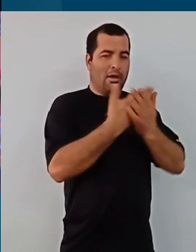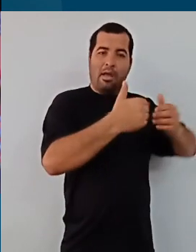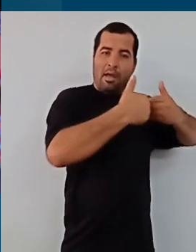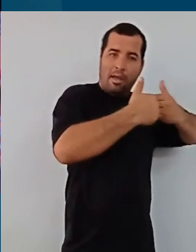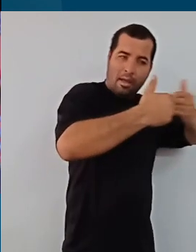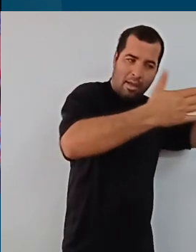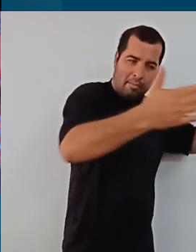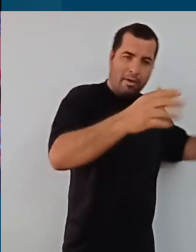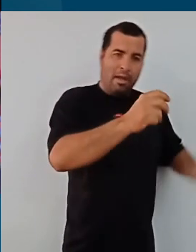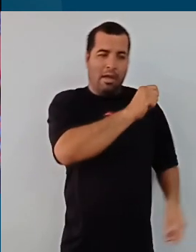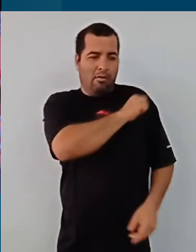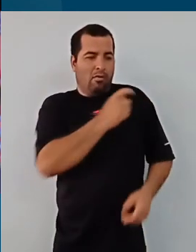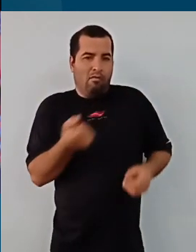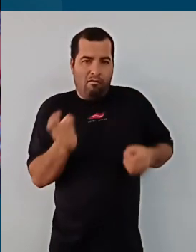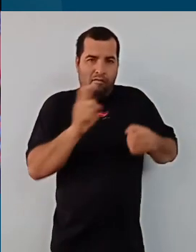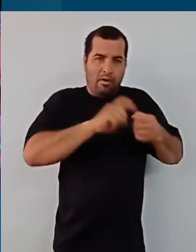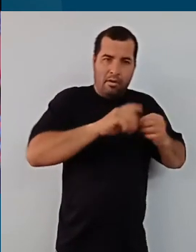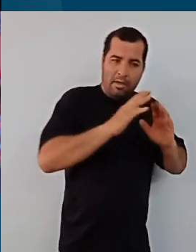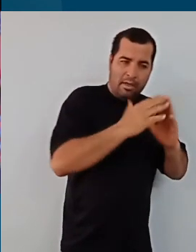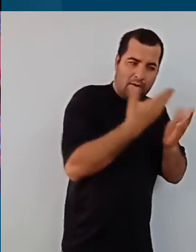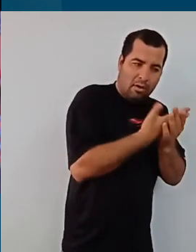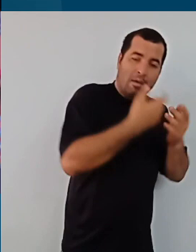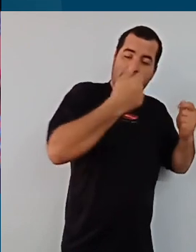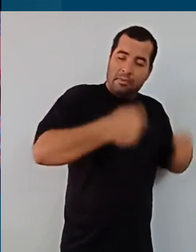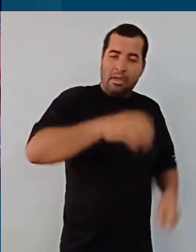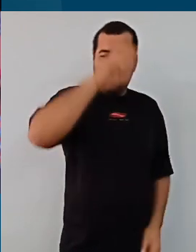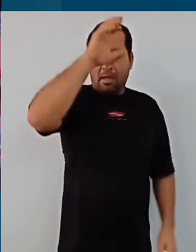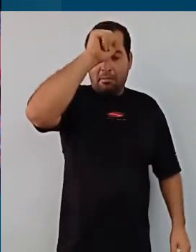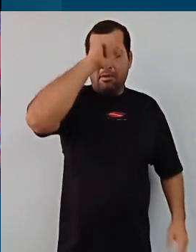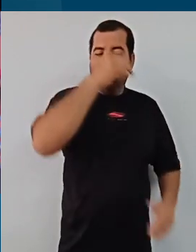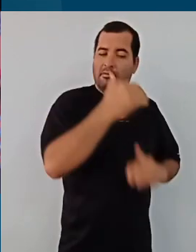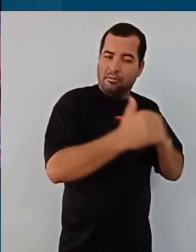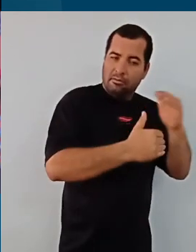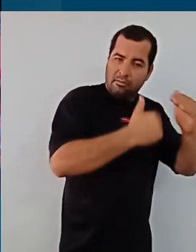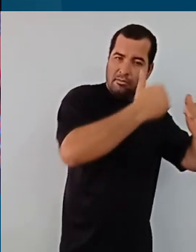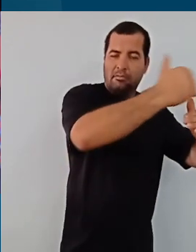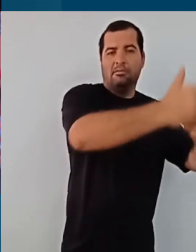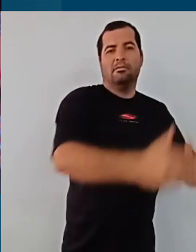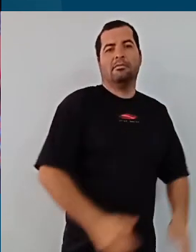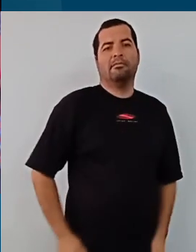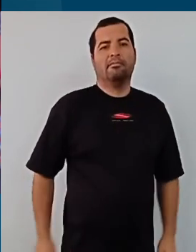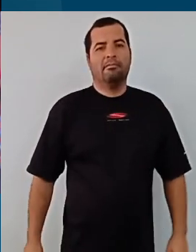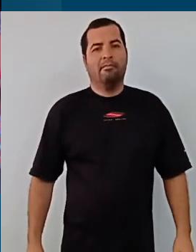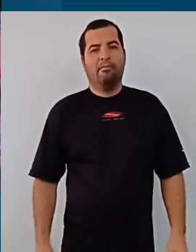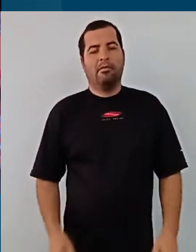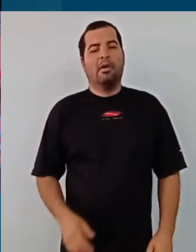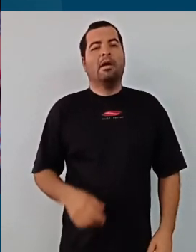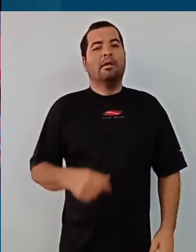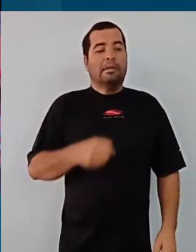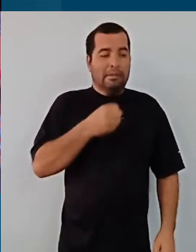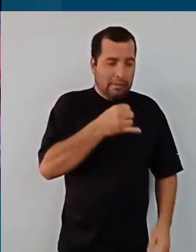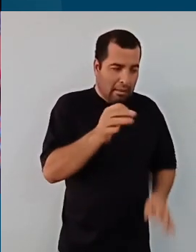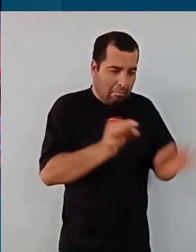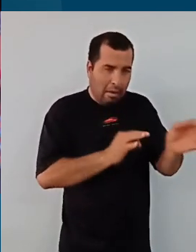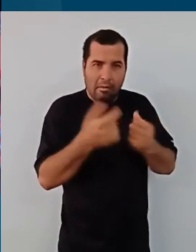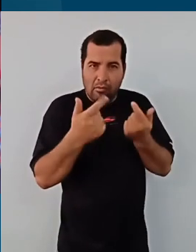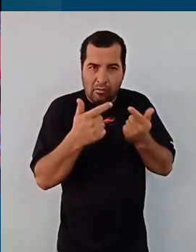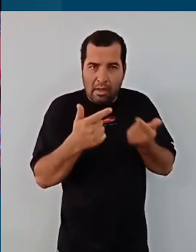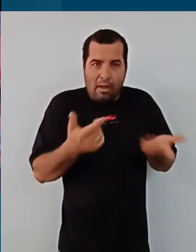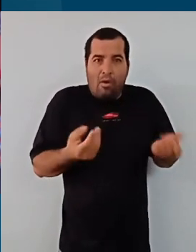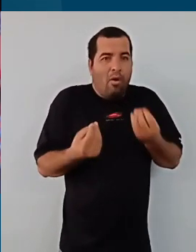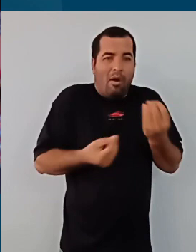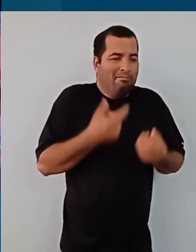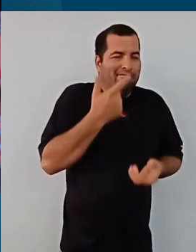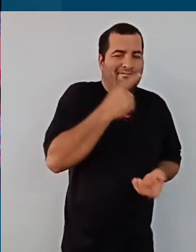as crianças efetivamente à aprendizagem, né, ao desenvolvimento dessa aprendizagem. Sem planejamento, considerando todos